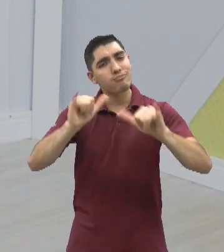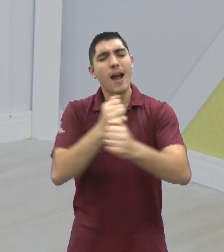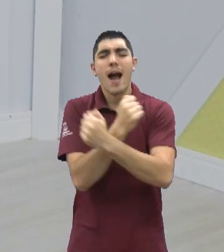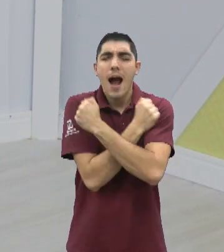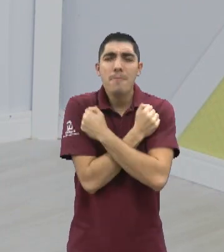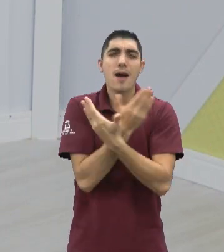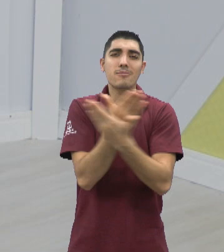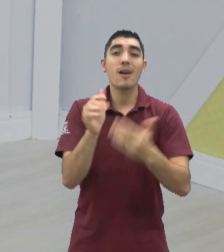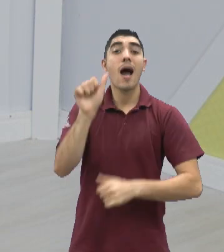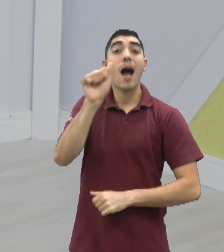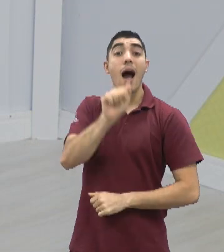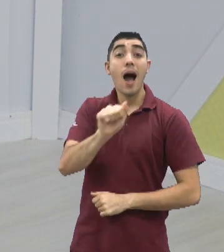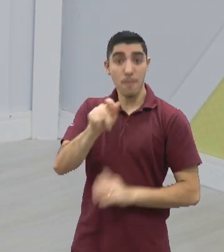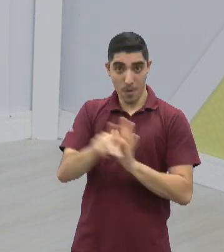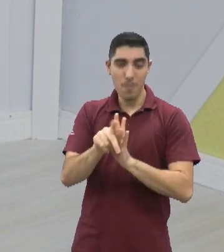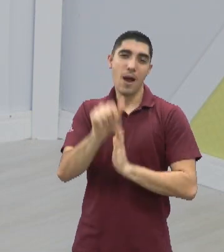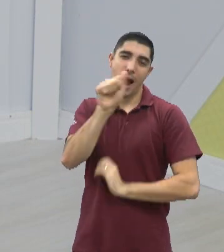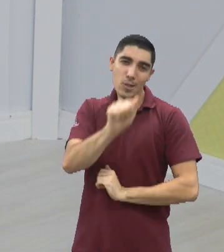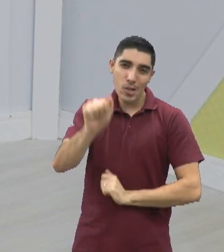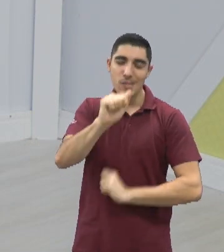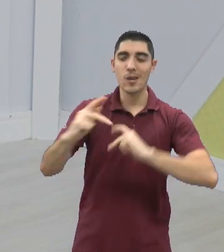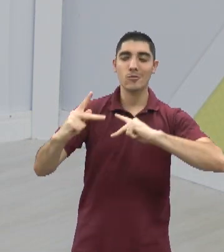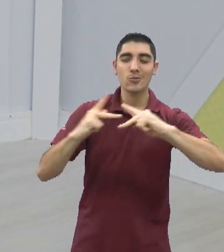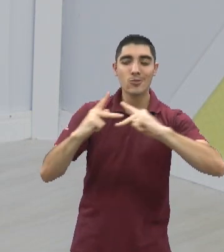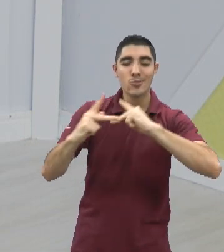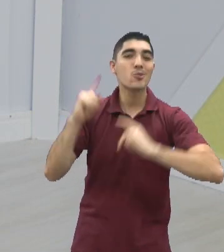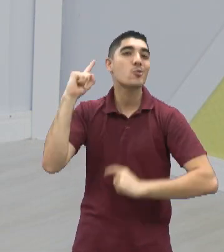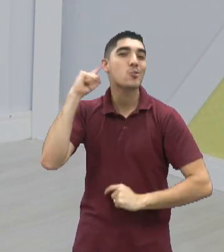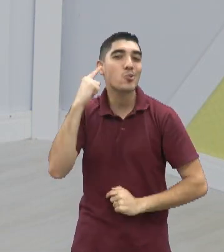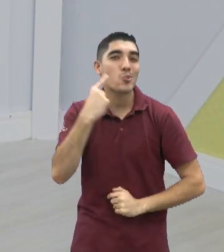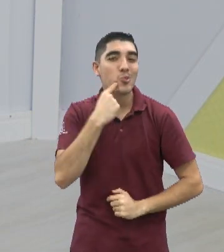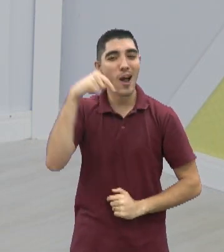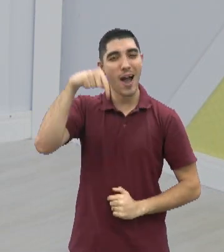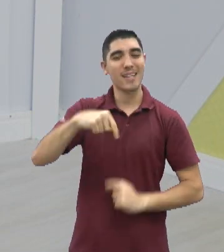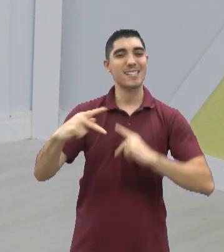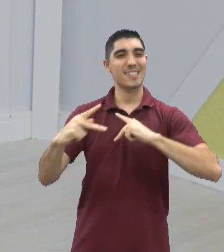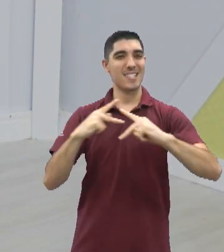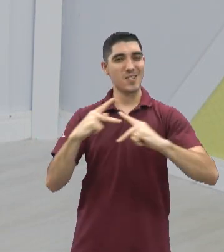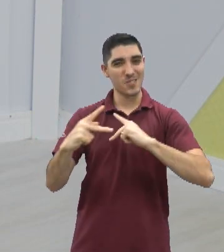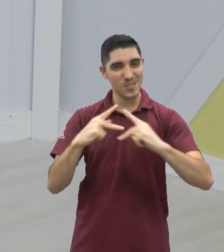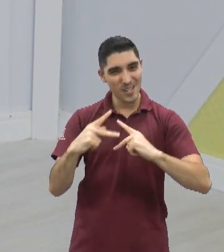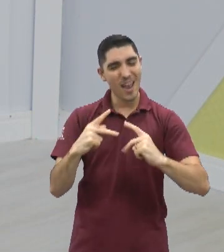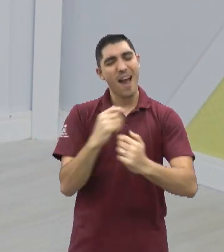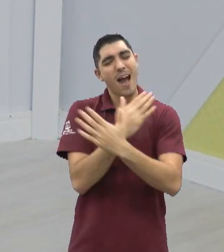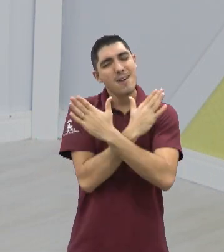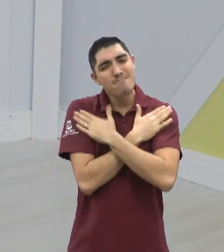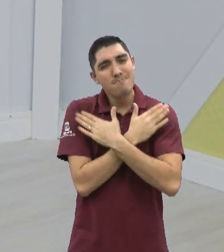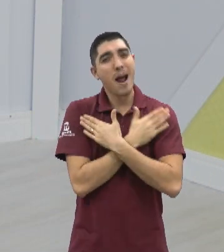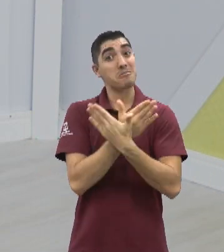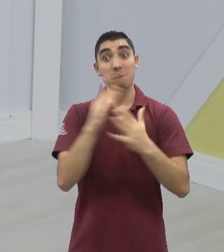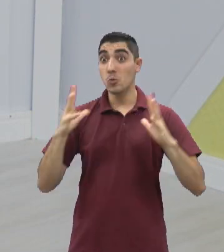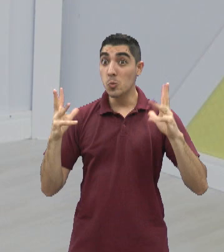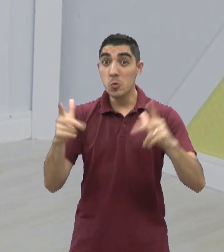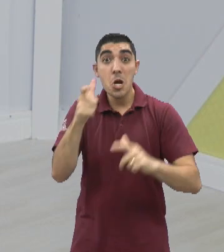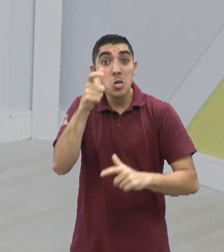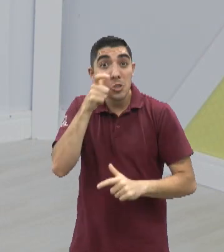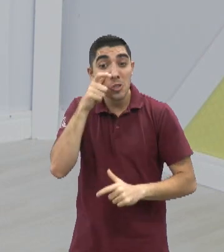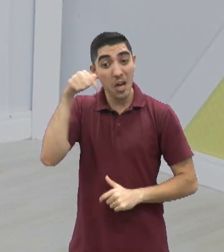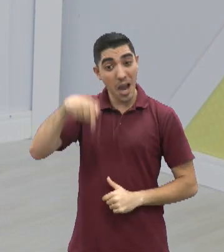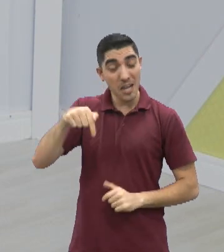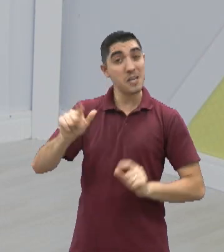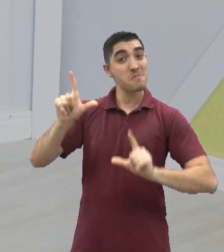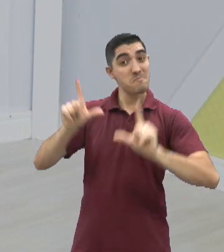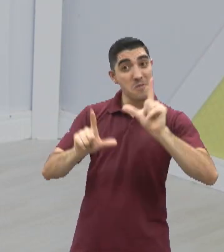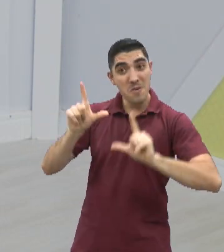da ASSJC, que é a Associação dos Surdos de São José dos Campos. Eles estão em peso, viu, Brunão? Acompanhando o